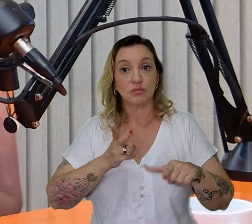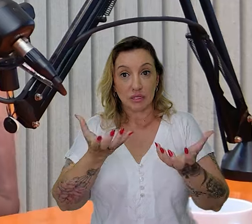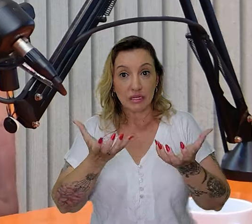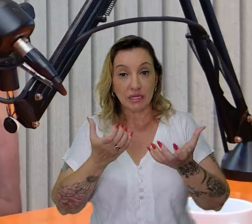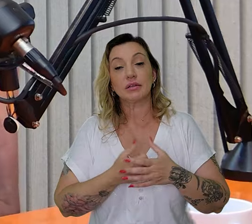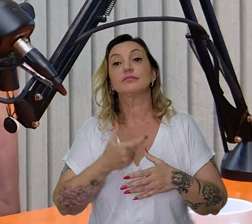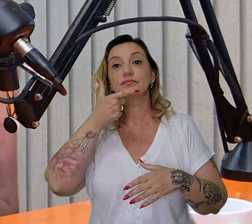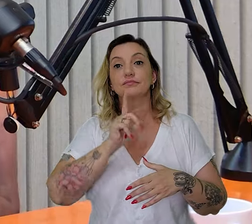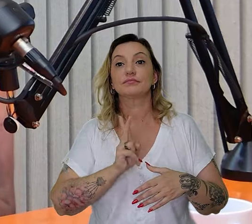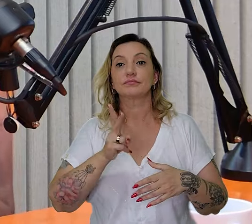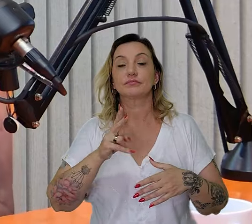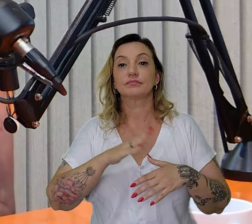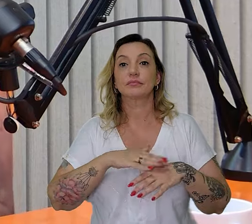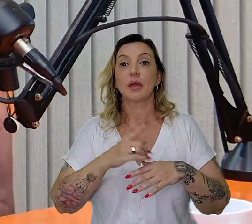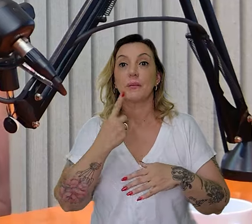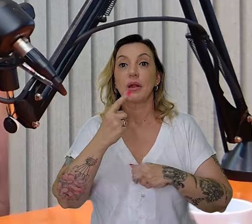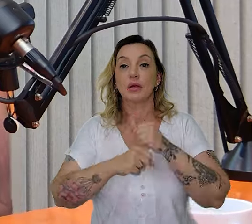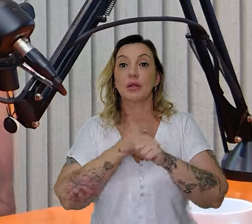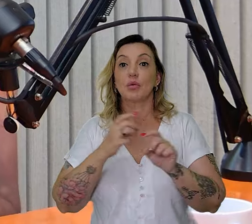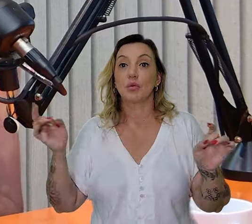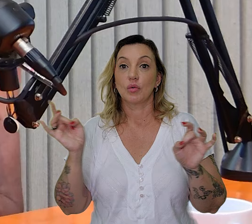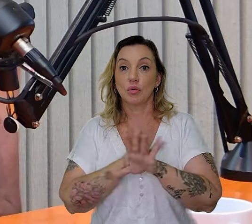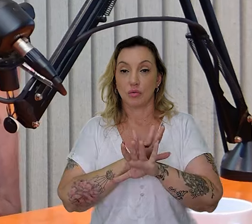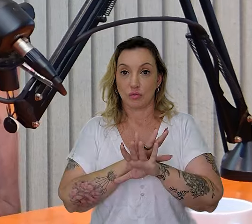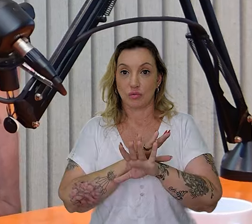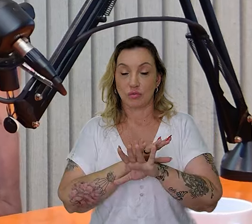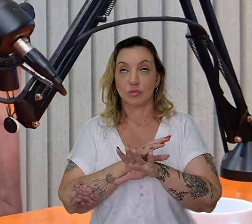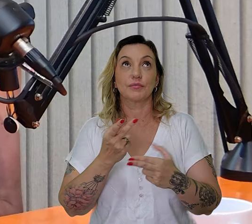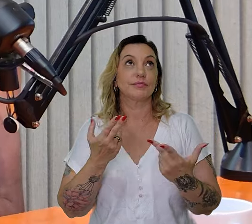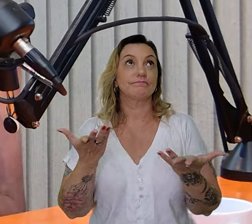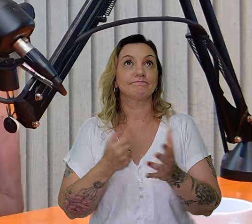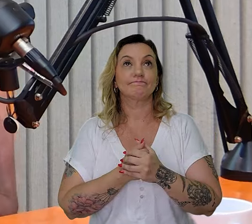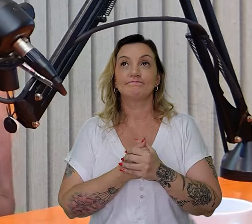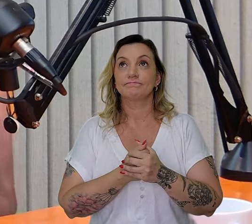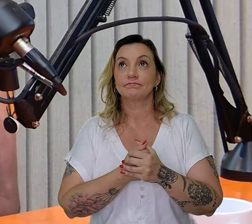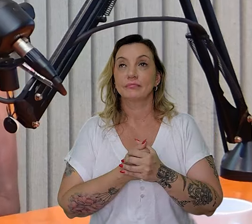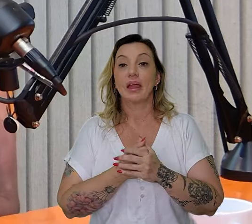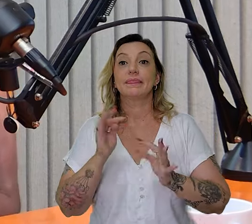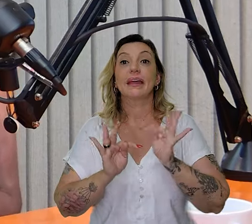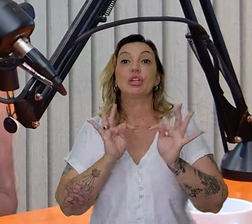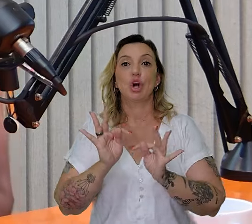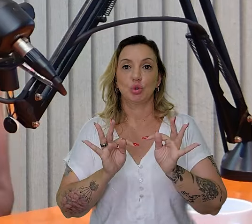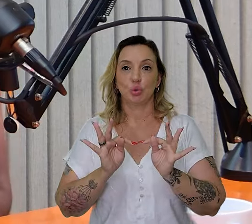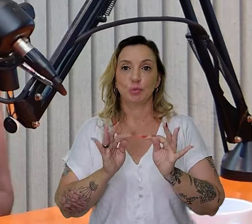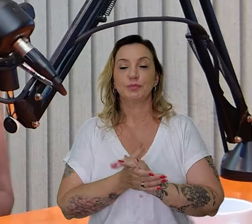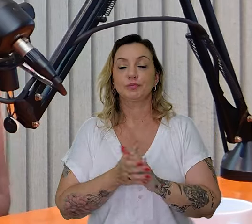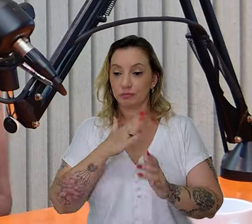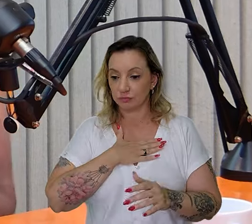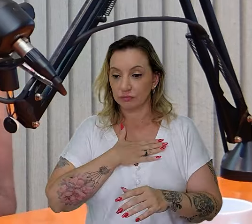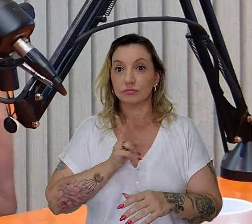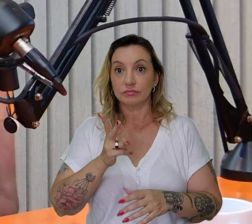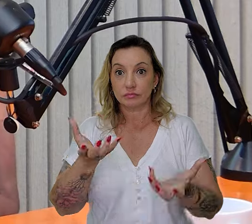primeiro ano completo que é o associate que é como se fosse um tecnólogo gostou quer continuar você termina o